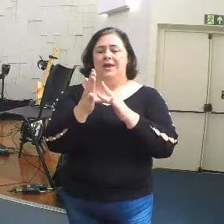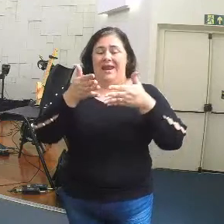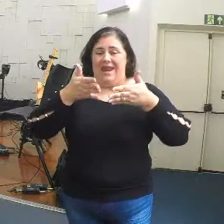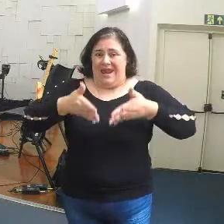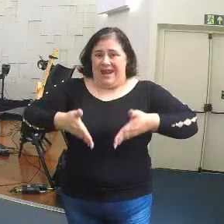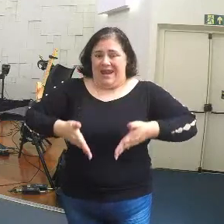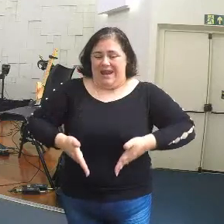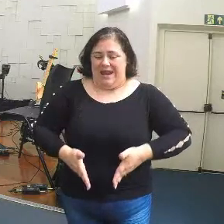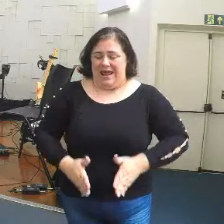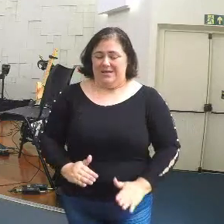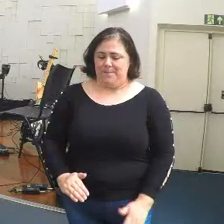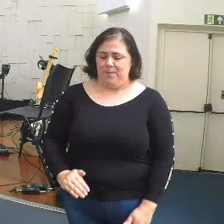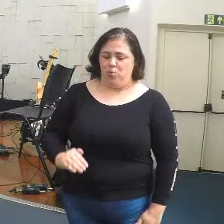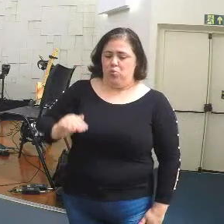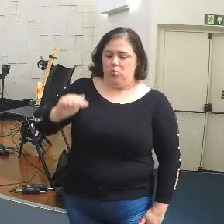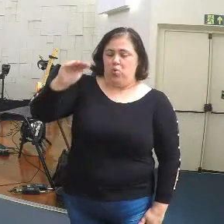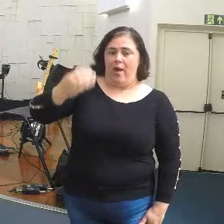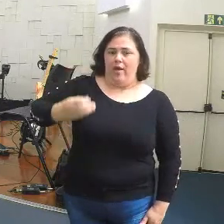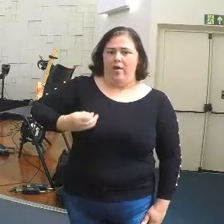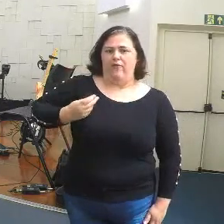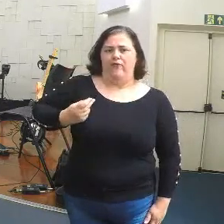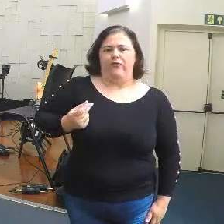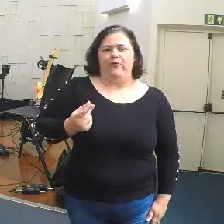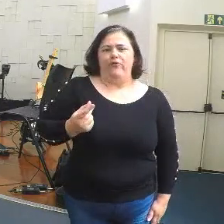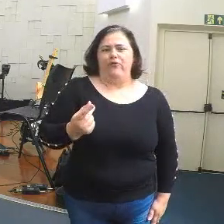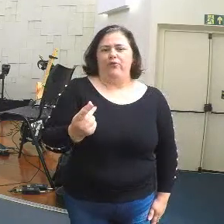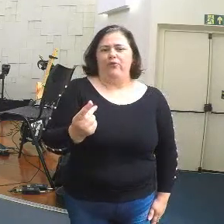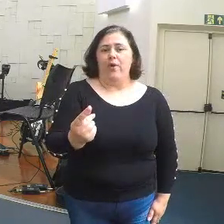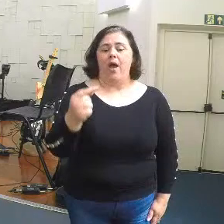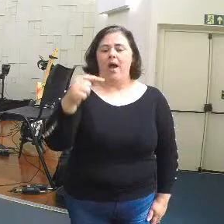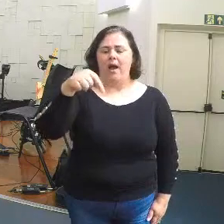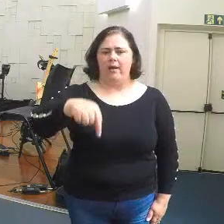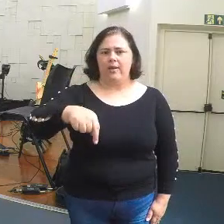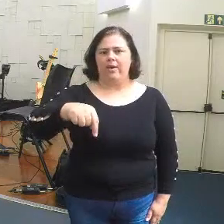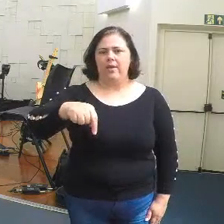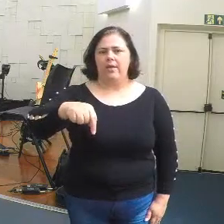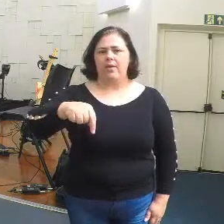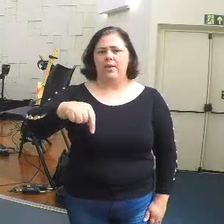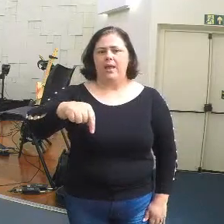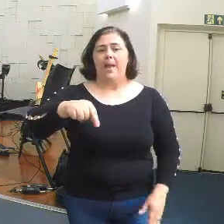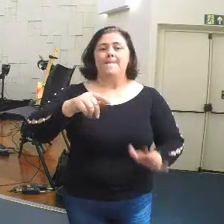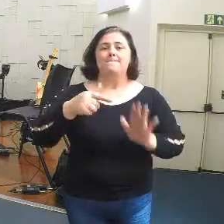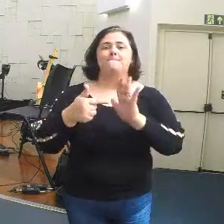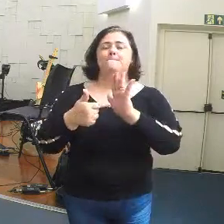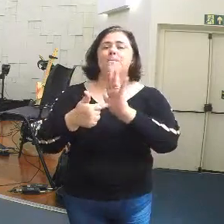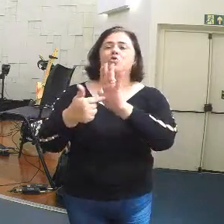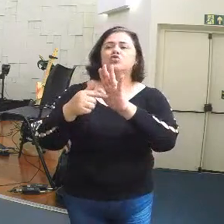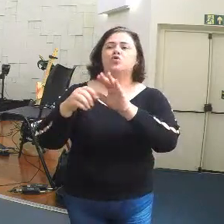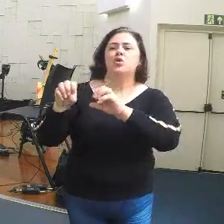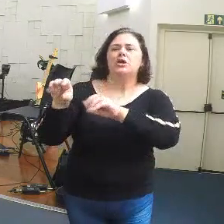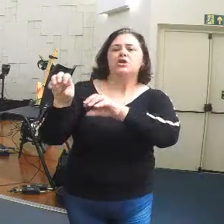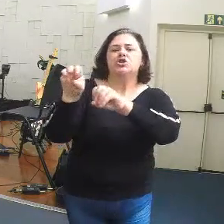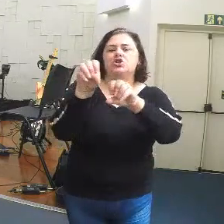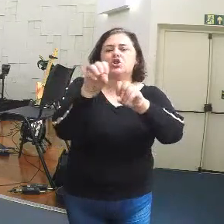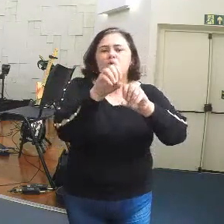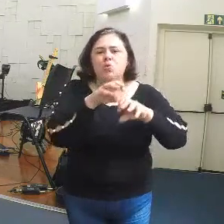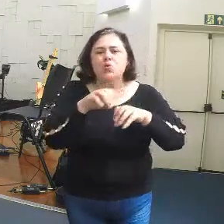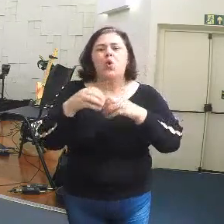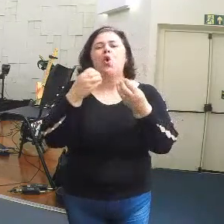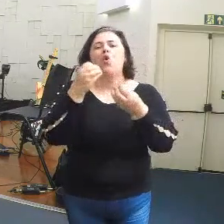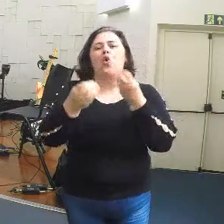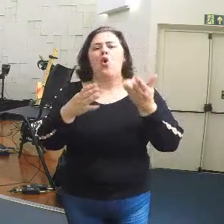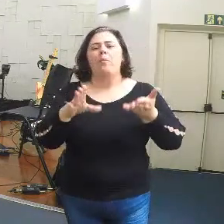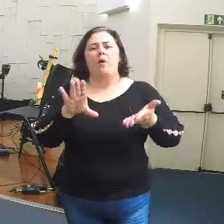encarnou, viveu essa vida de Deus, Ele trouxe para nós, segundo C.S. Lewis, Ele nos contagiou com essa vida,